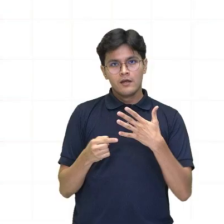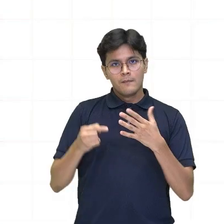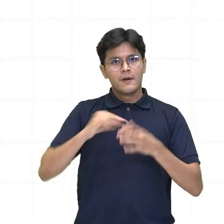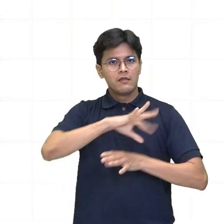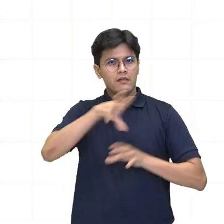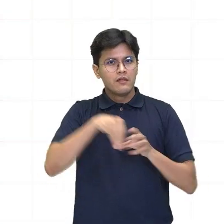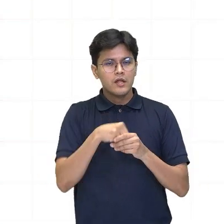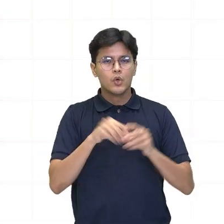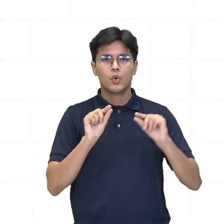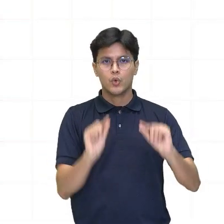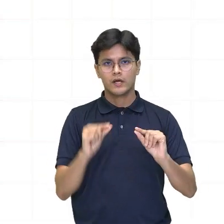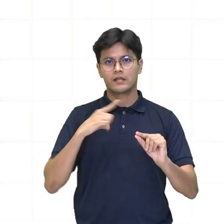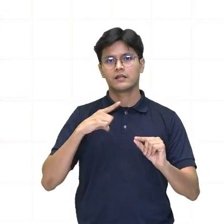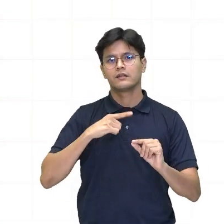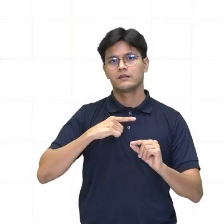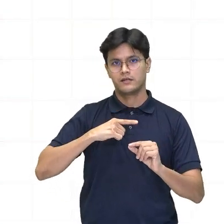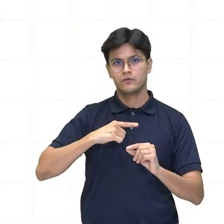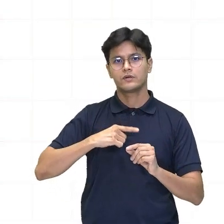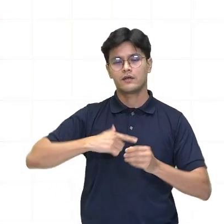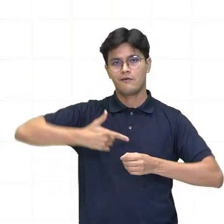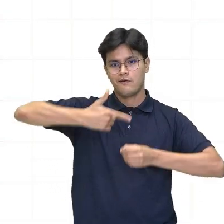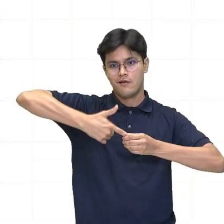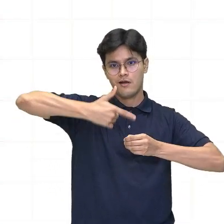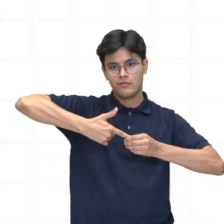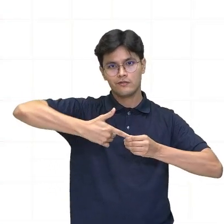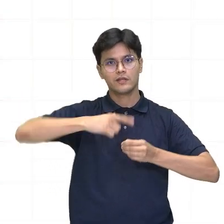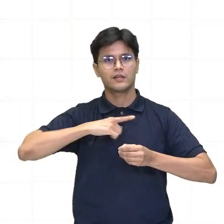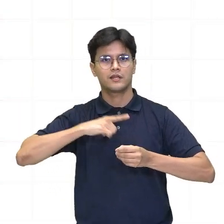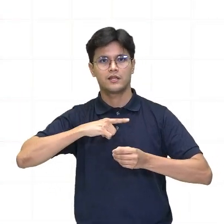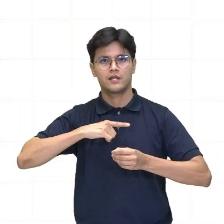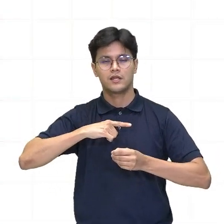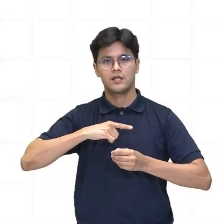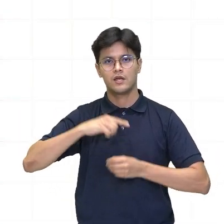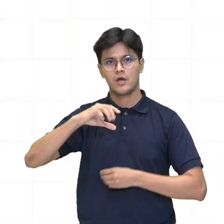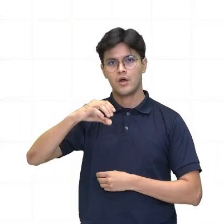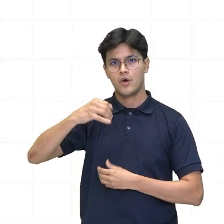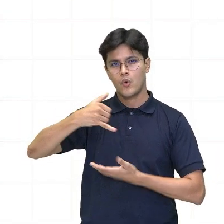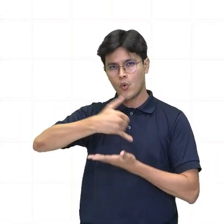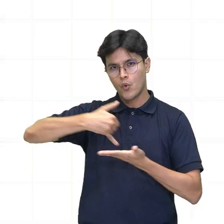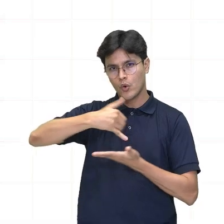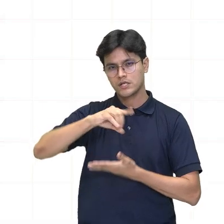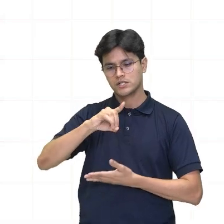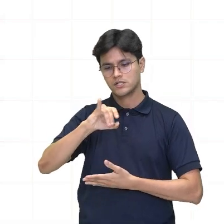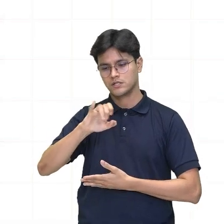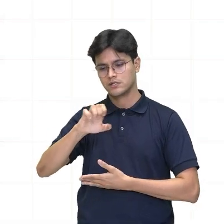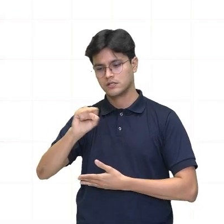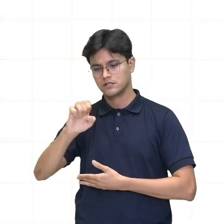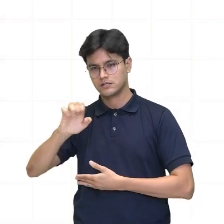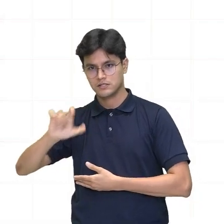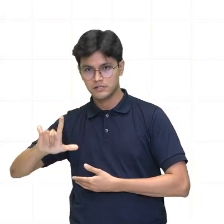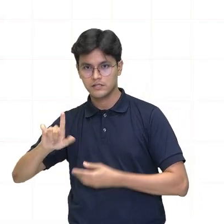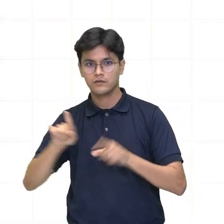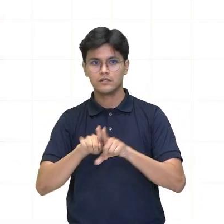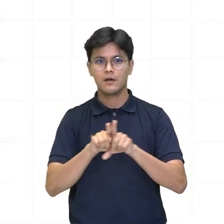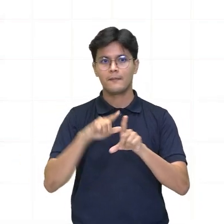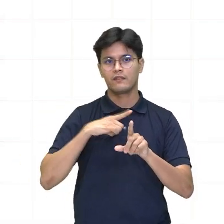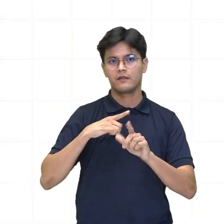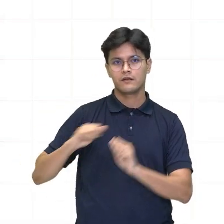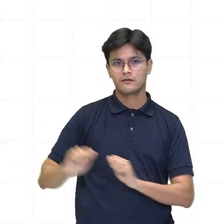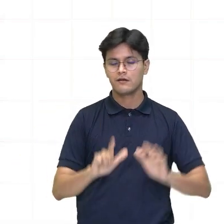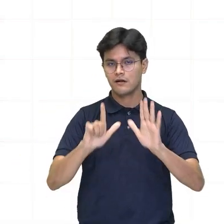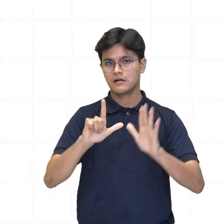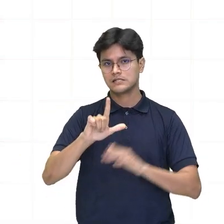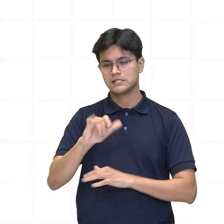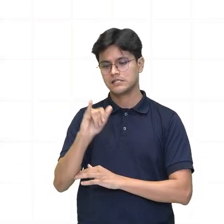são gasolina, nós temos aí o óleo diesel, o gás liquefeito, lubrificantes,